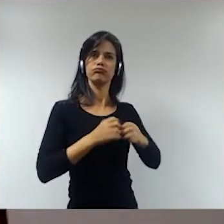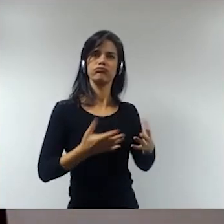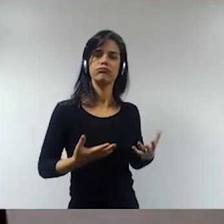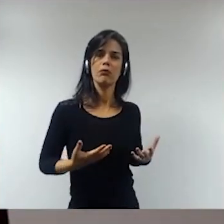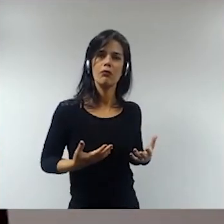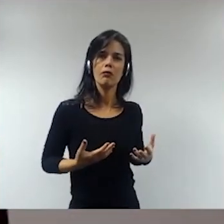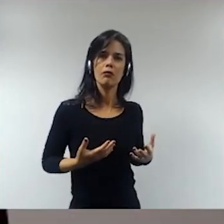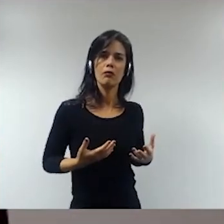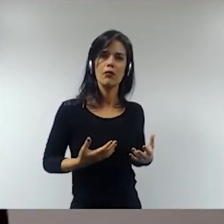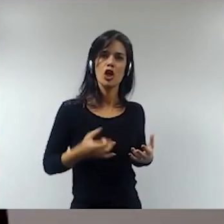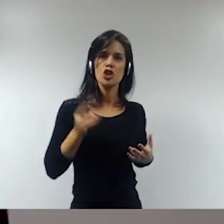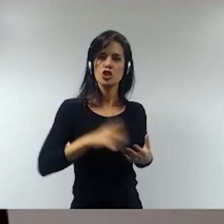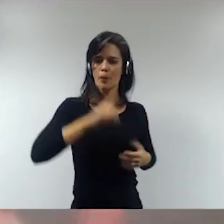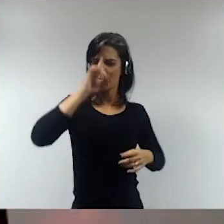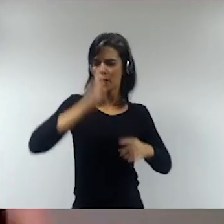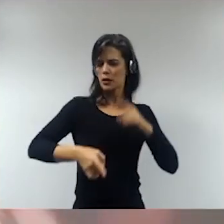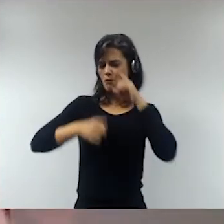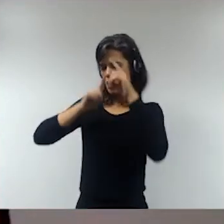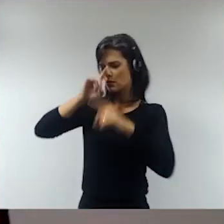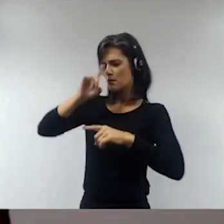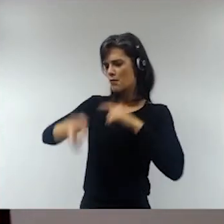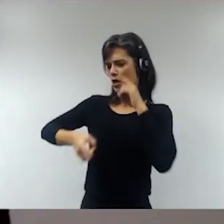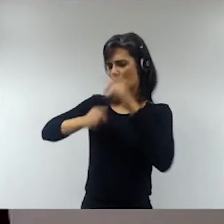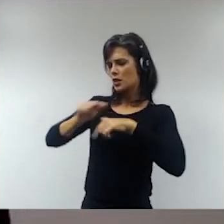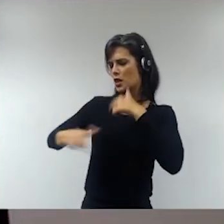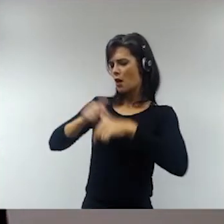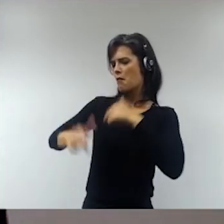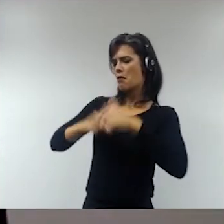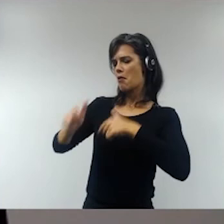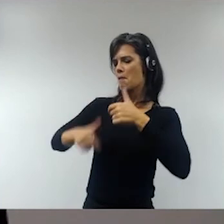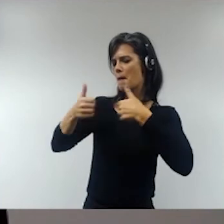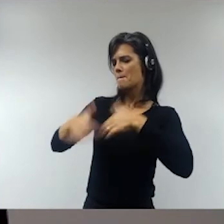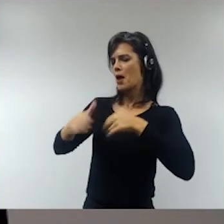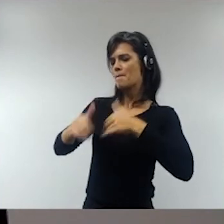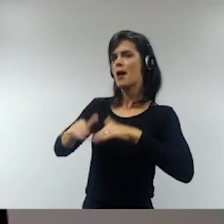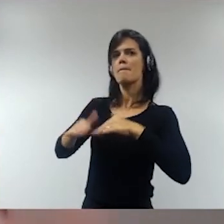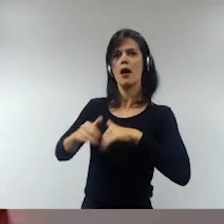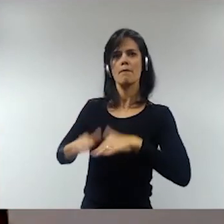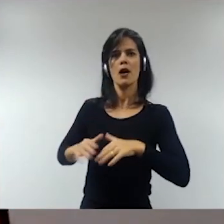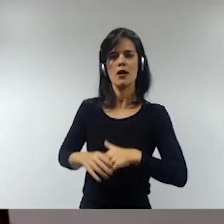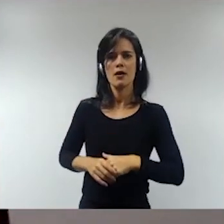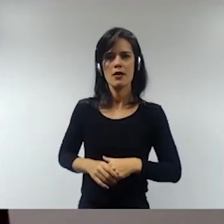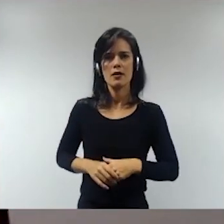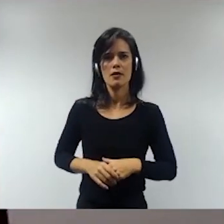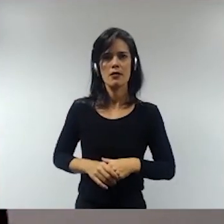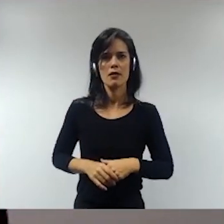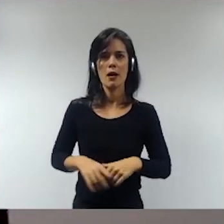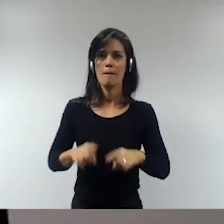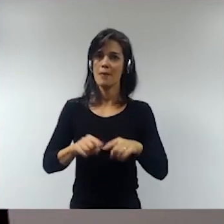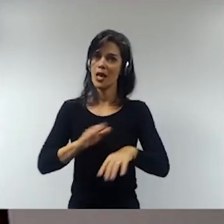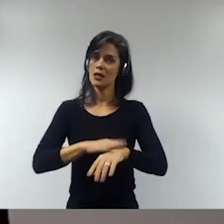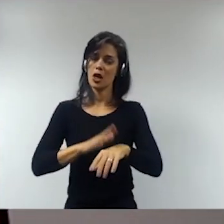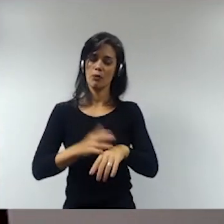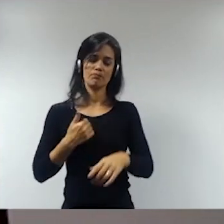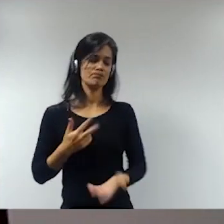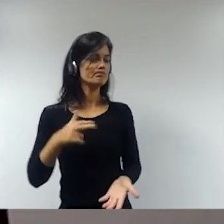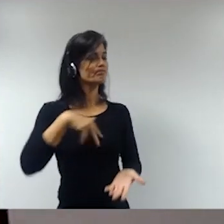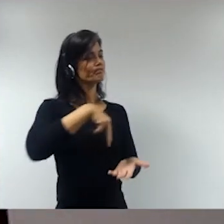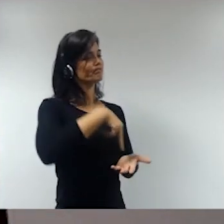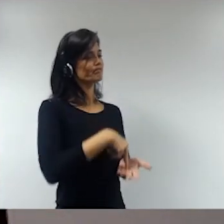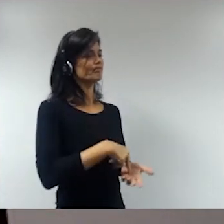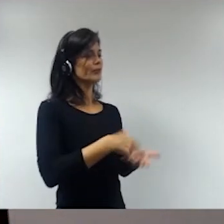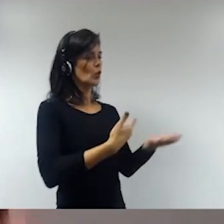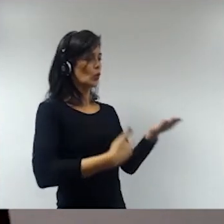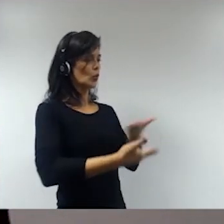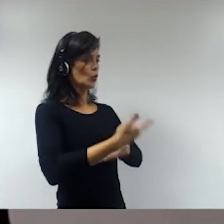hora de assumir o trabalho. Na hora de ser ouvido, a gente recebe um tratamento diferente. Na hora de